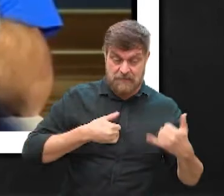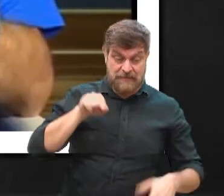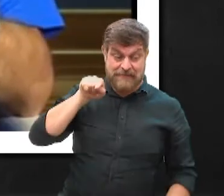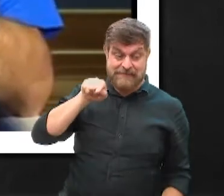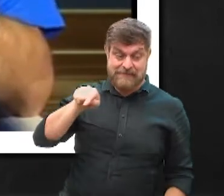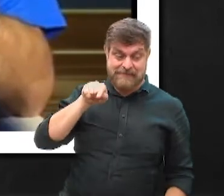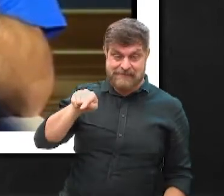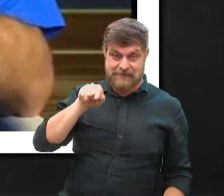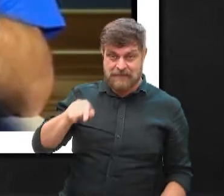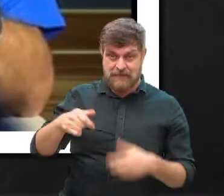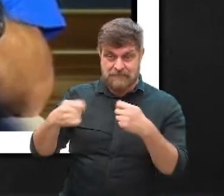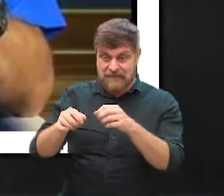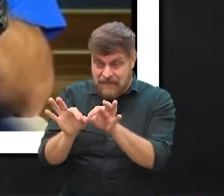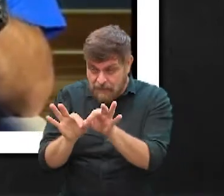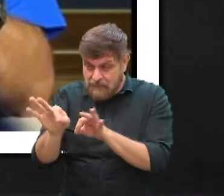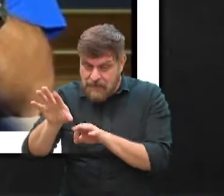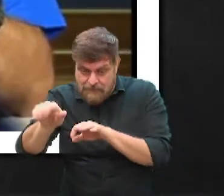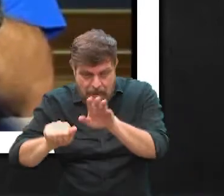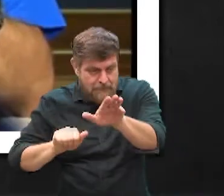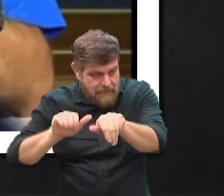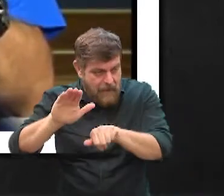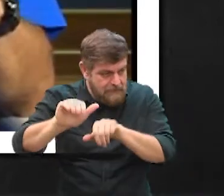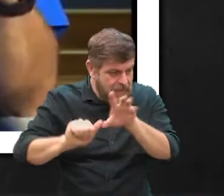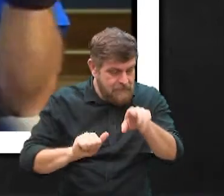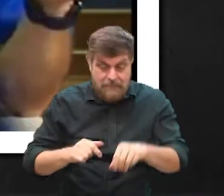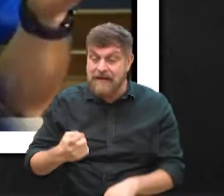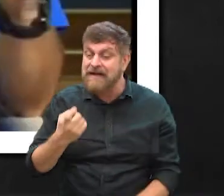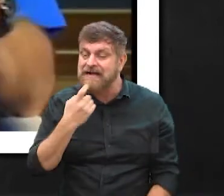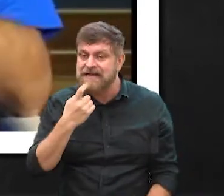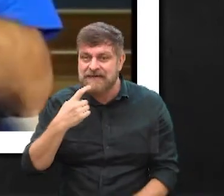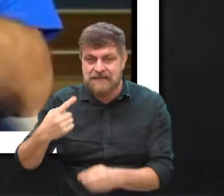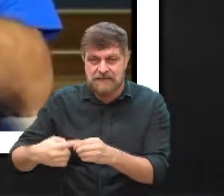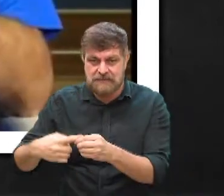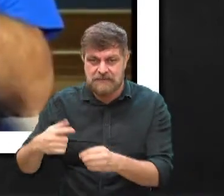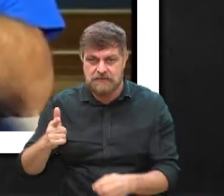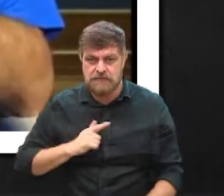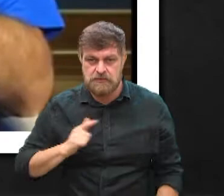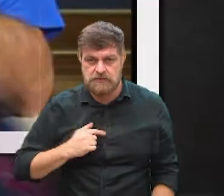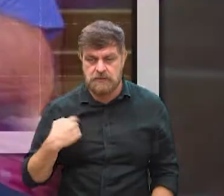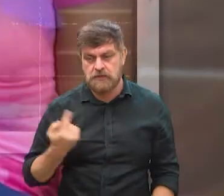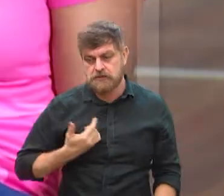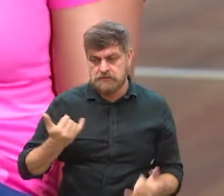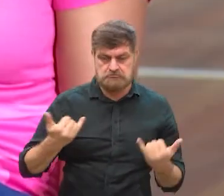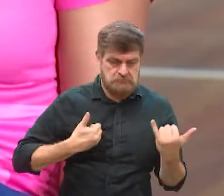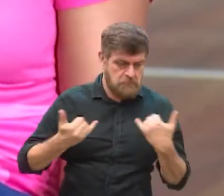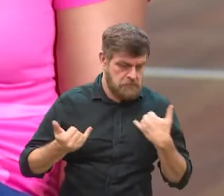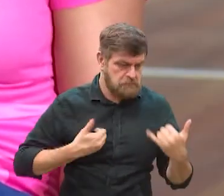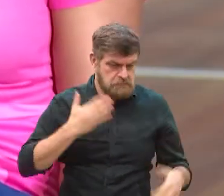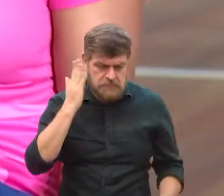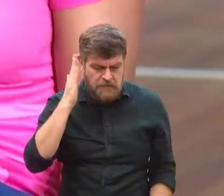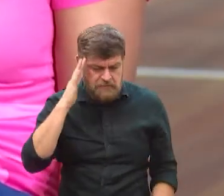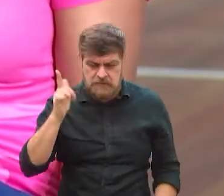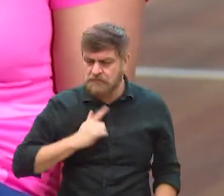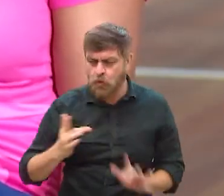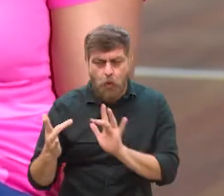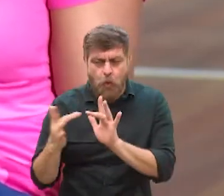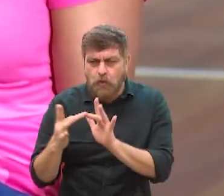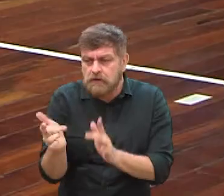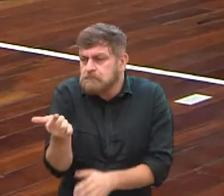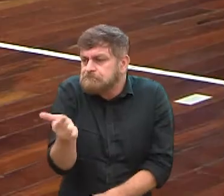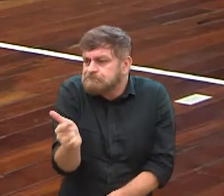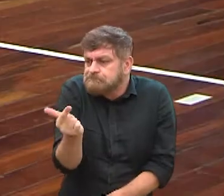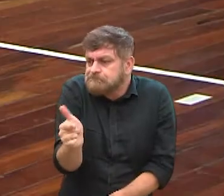que ele estava montando a equipe aqui em Campinas. Os outros times, pelo que a gente sabia, assim, né, também não tinha muito